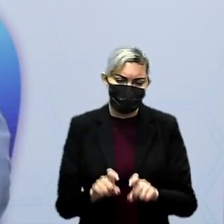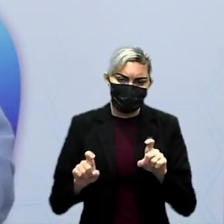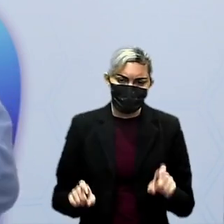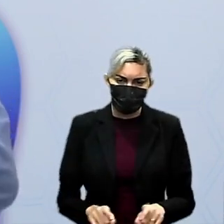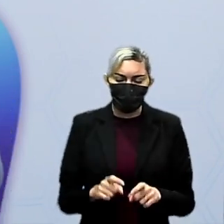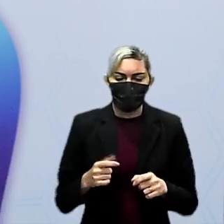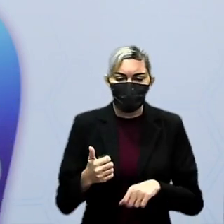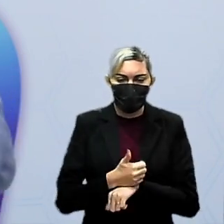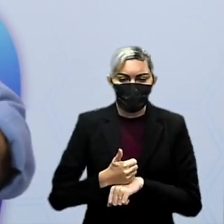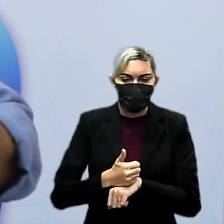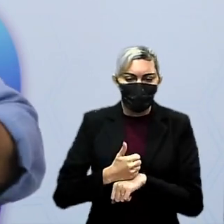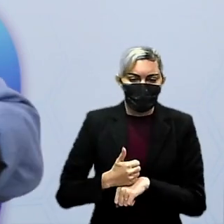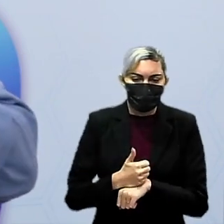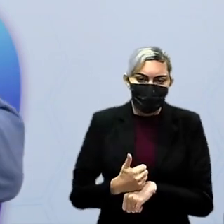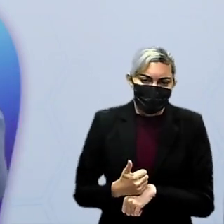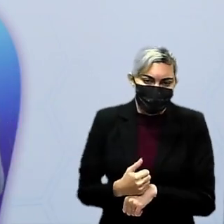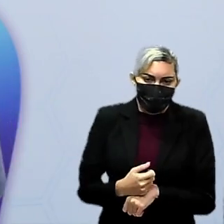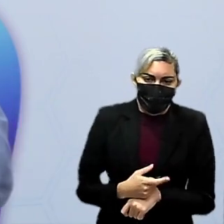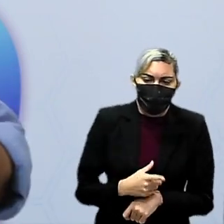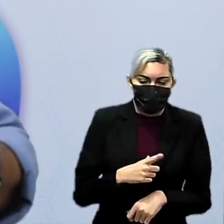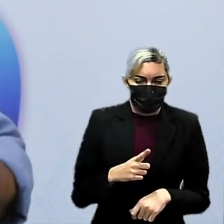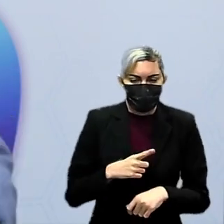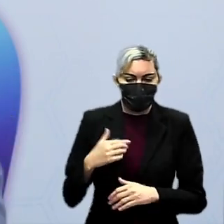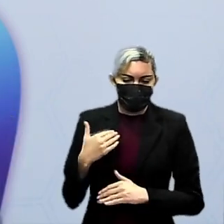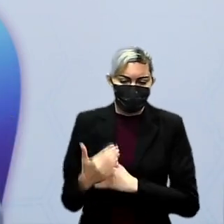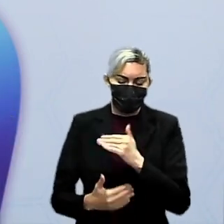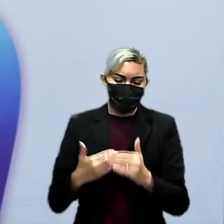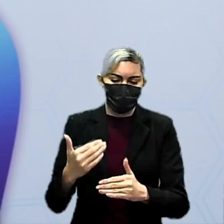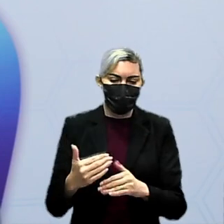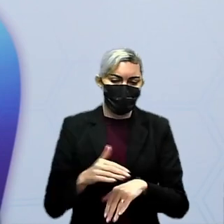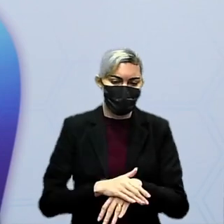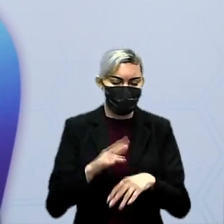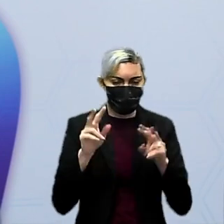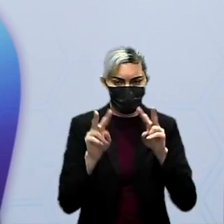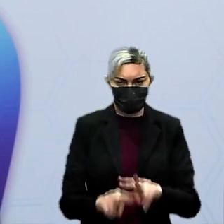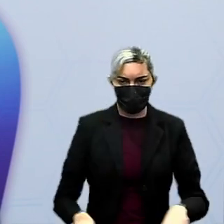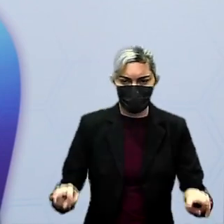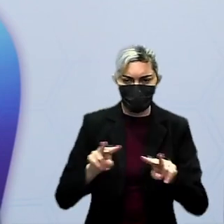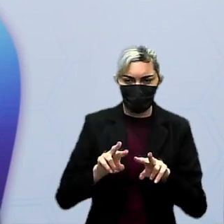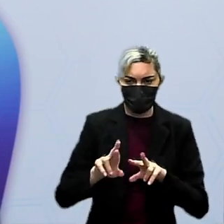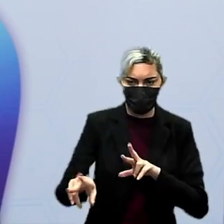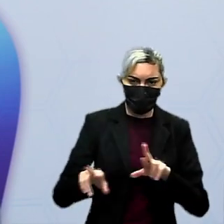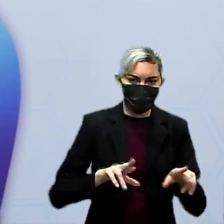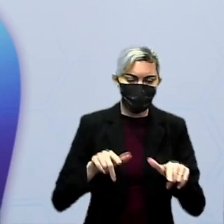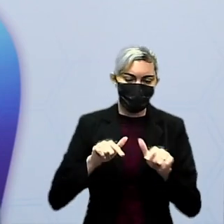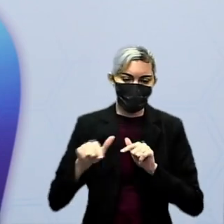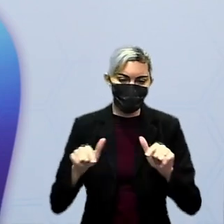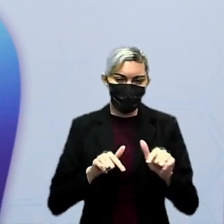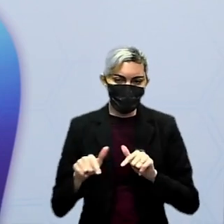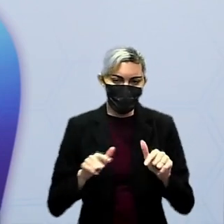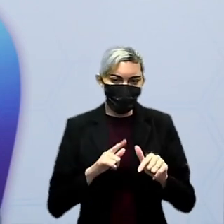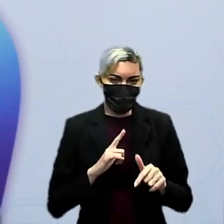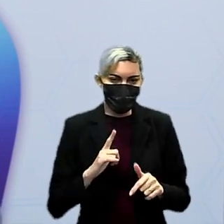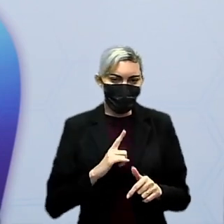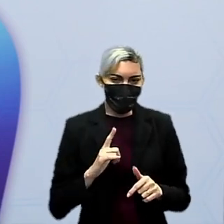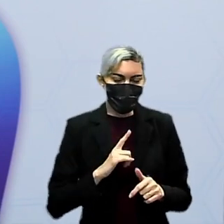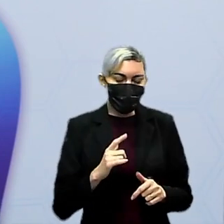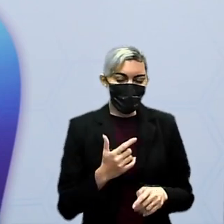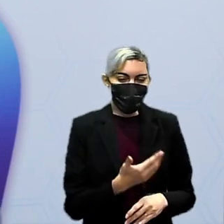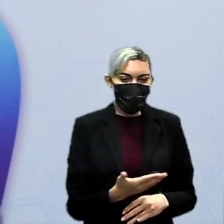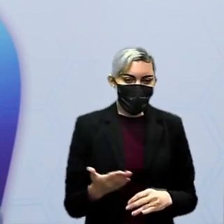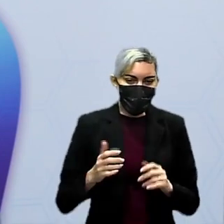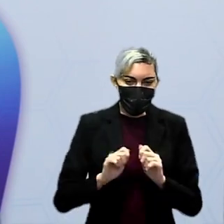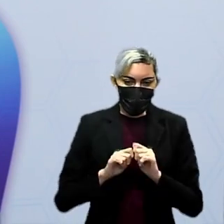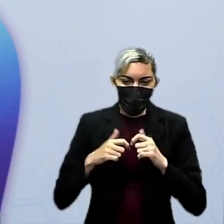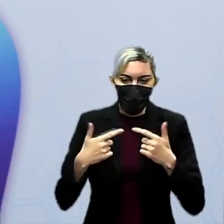onde os profissionais eles têm cada vez mais uma visão multitarefas. Tá? E,